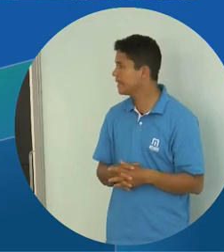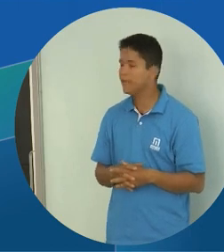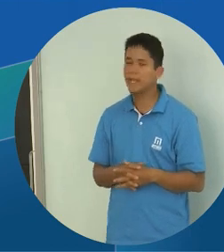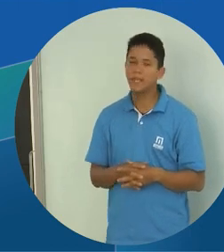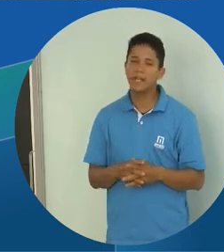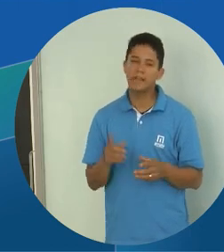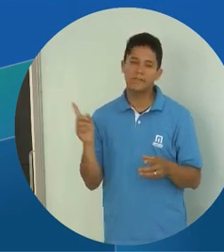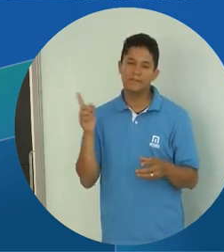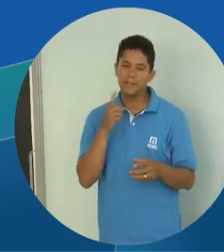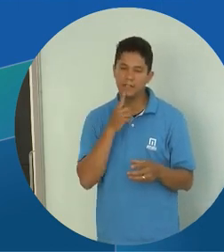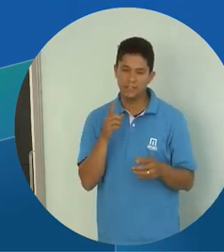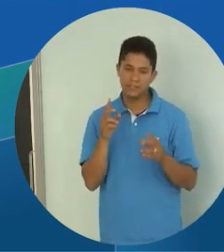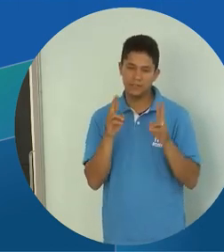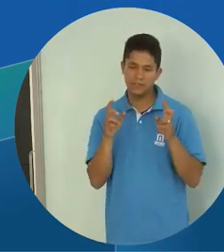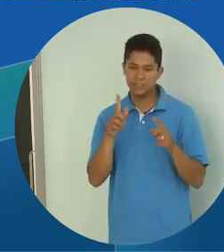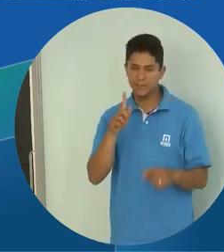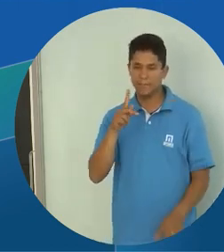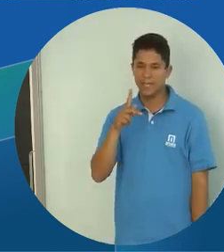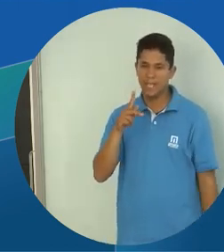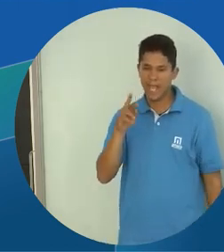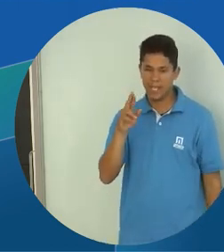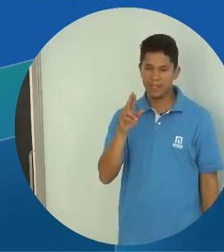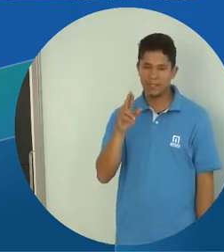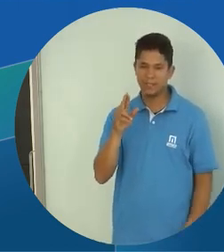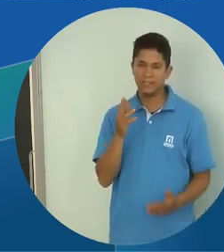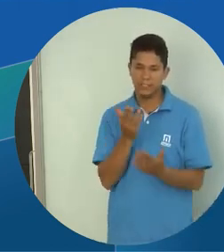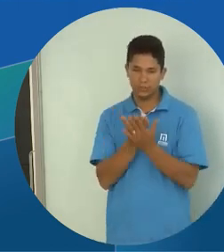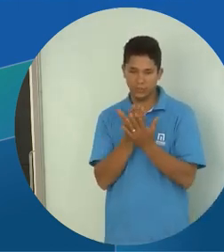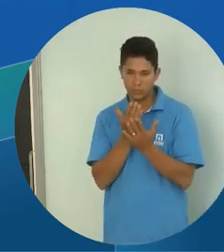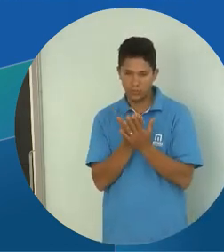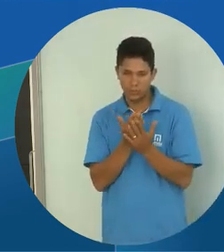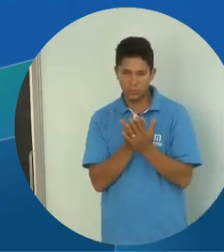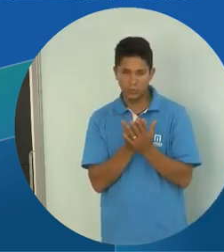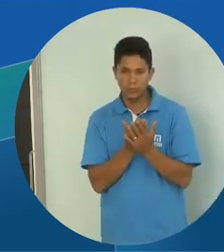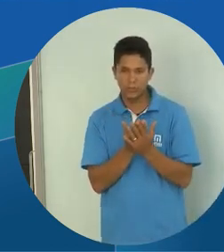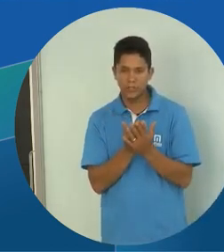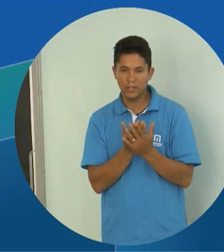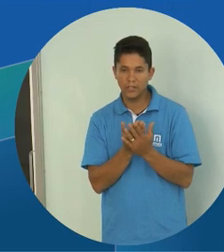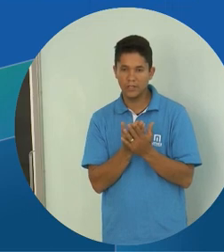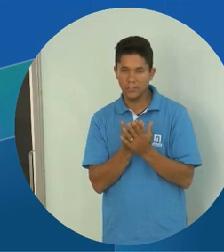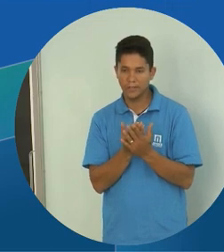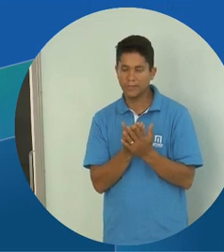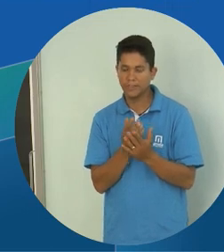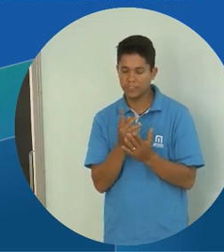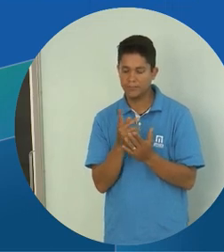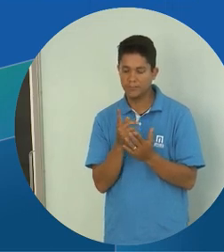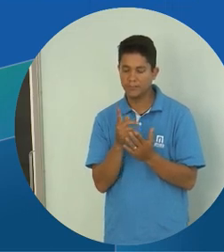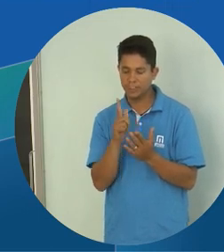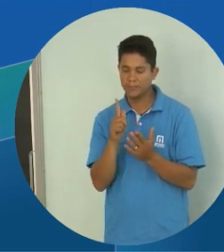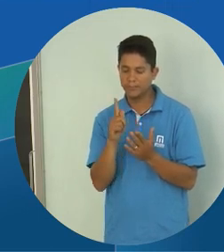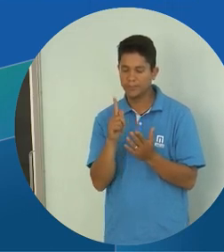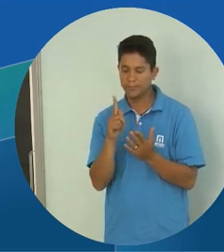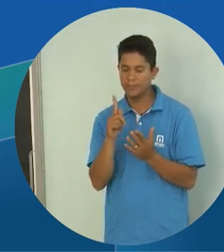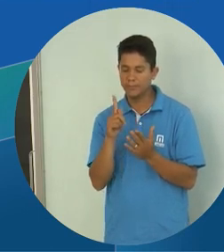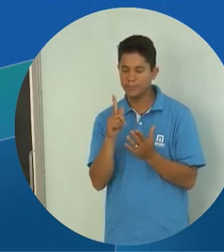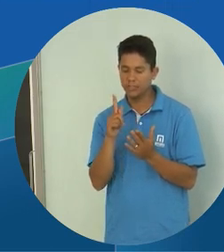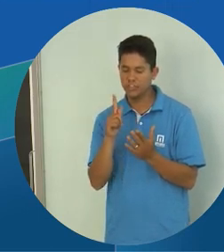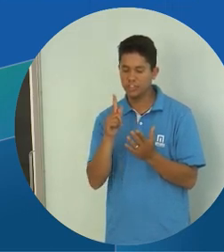foi feito um estudo com GPR antes e foi feito um plano de injeção. Tá? Foi feito um plano de